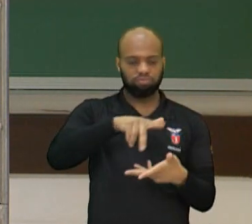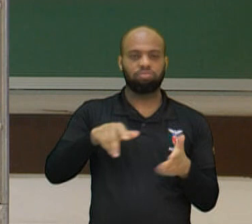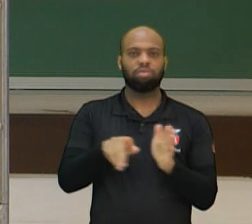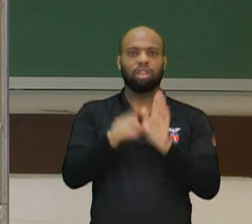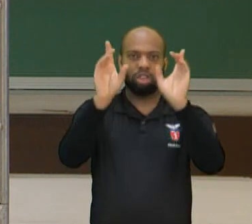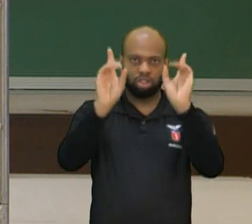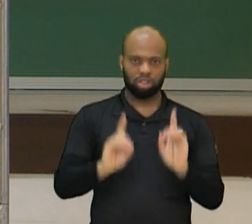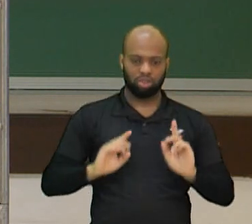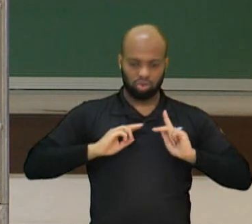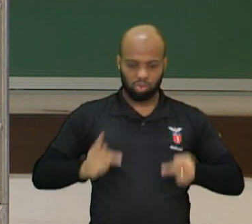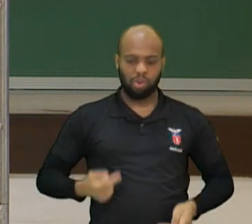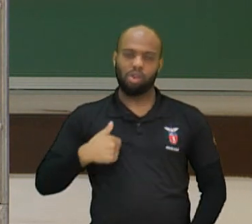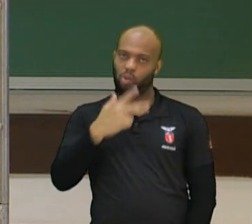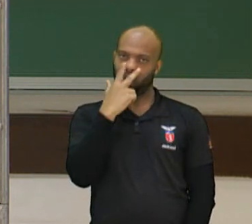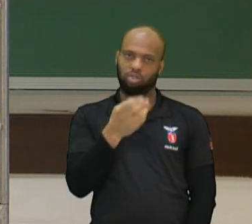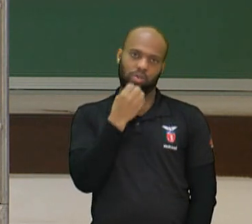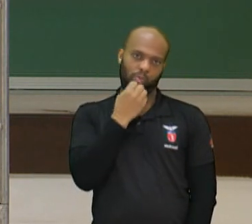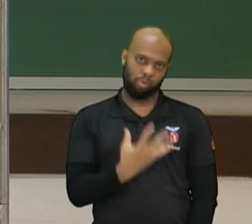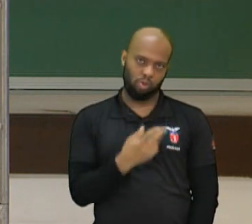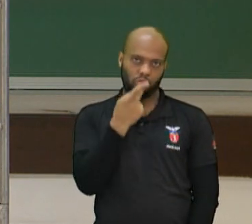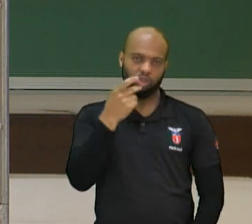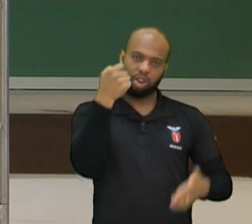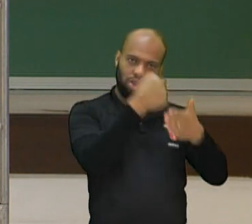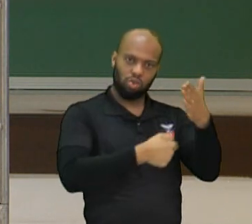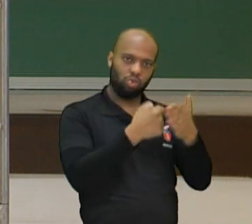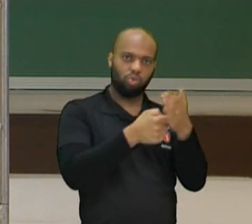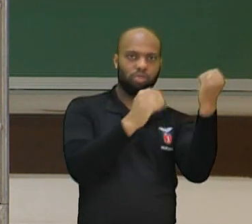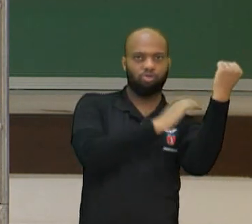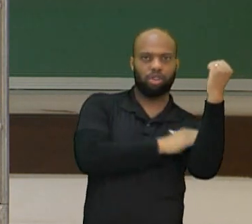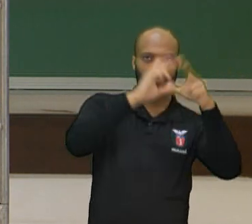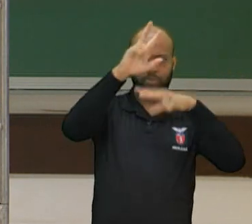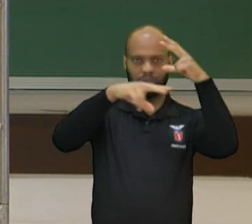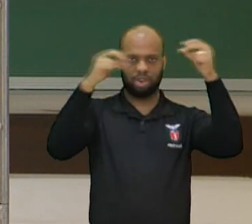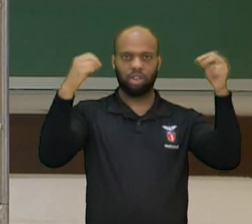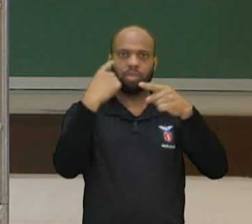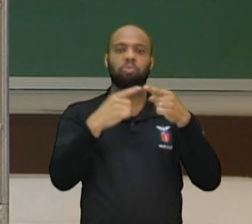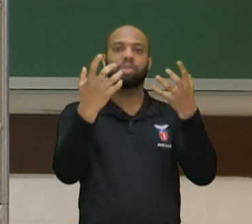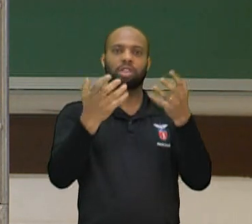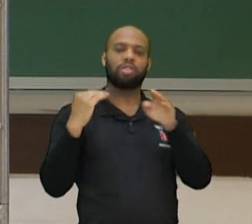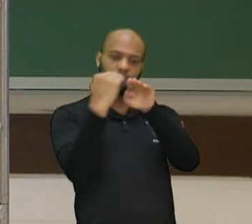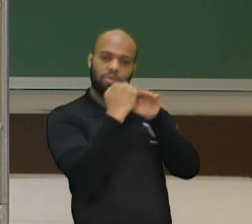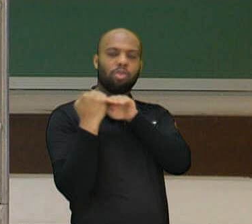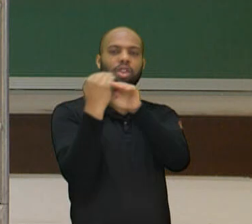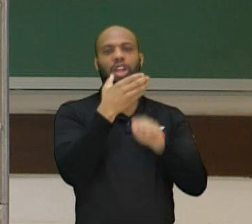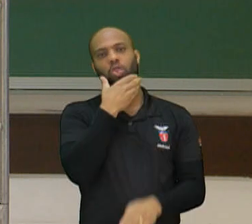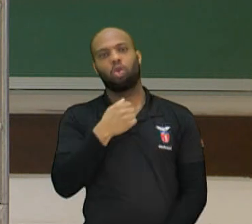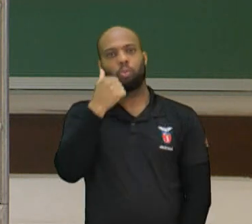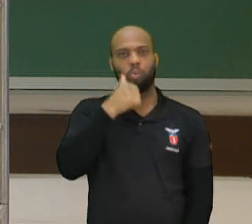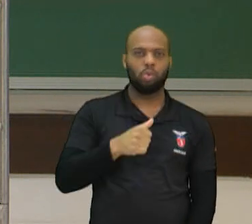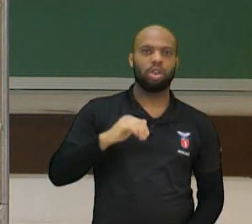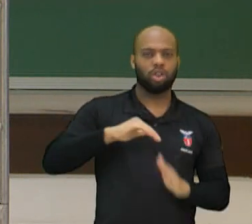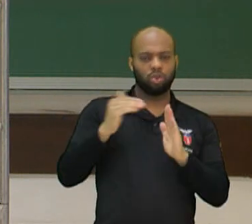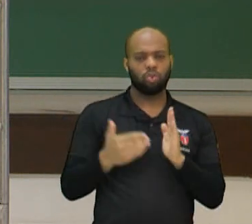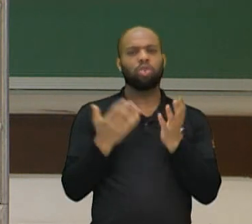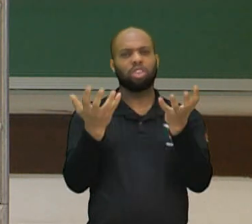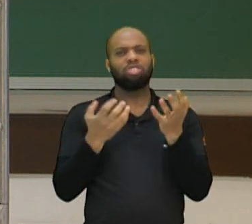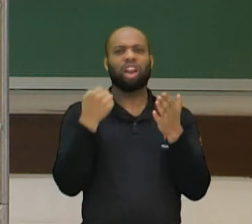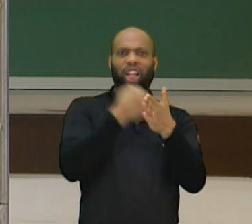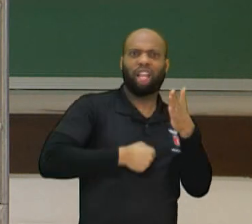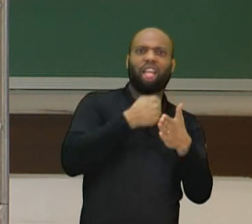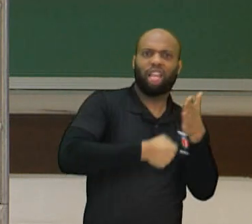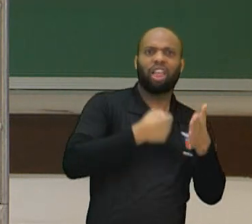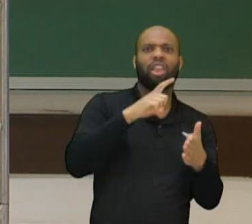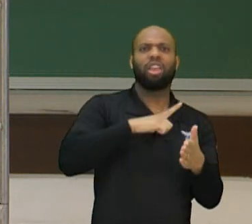O professor achou por bem recordar a luta feminista, porque a igualdade entre os sexos já dura séculos, essa